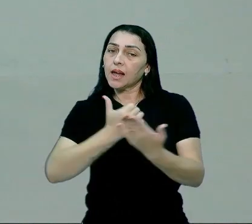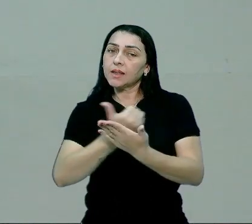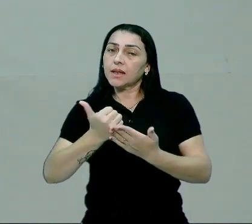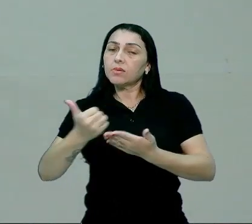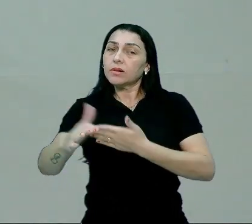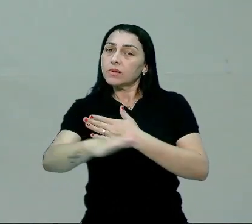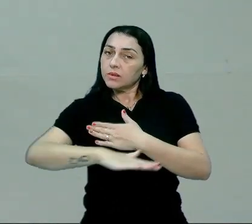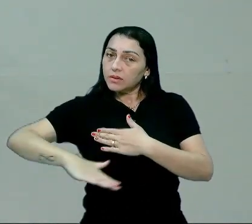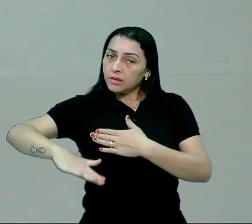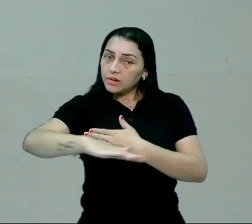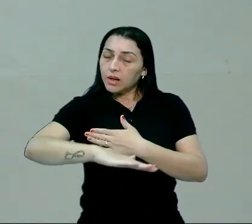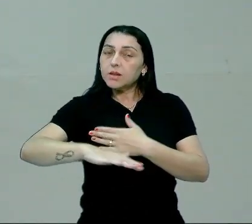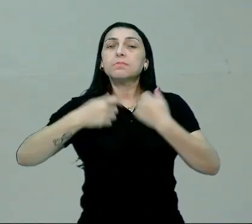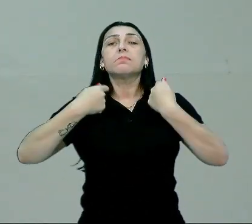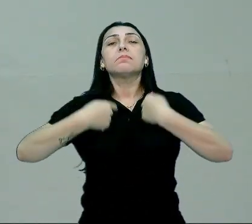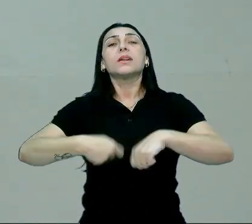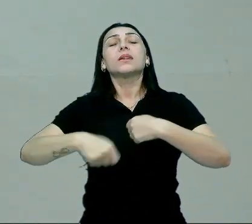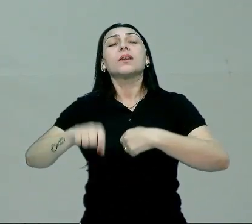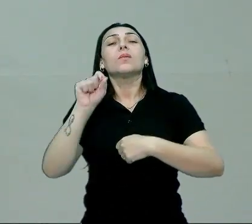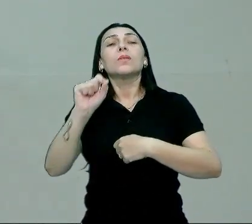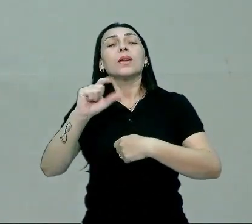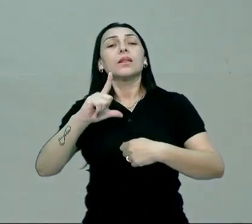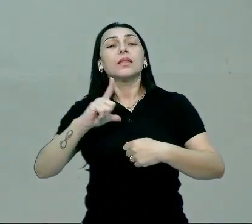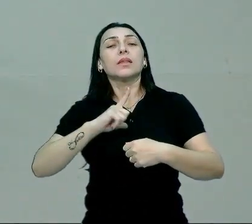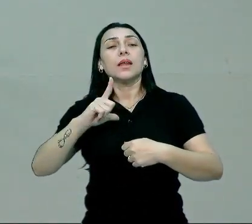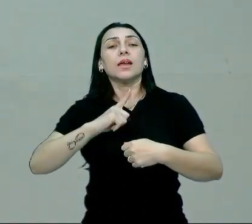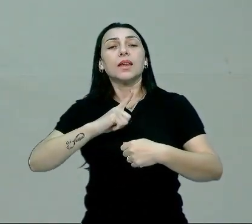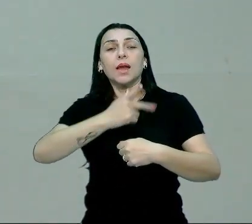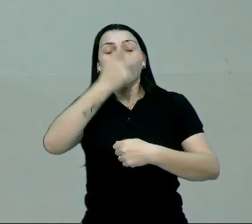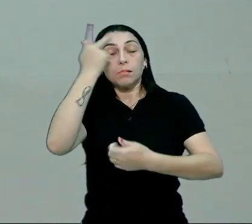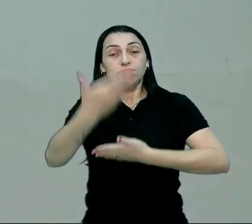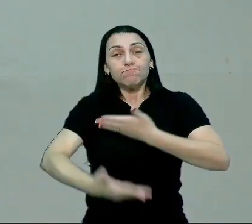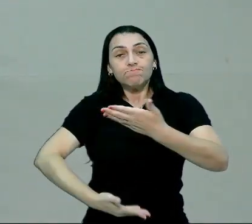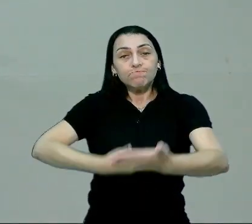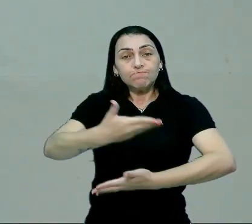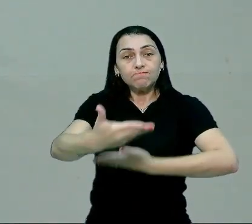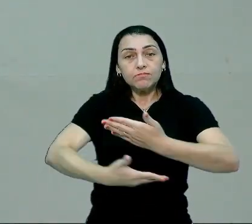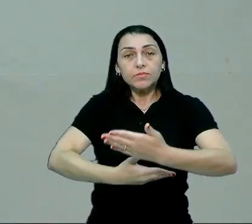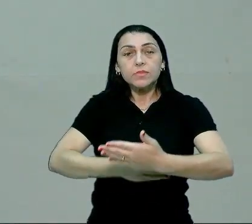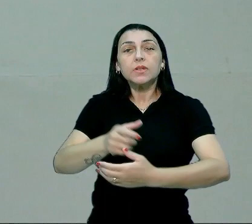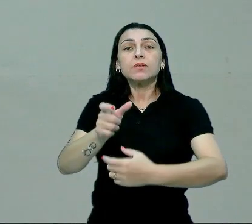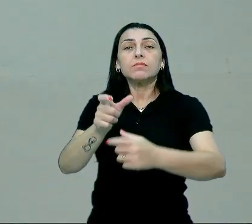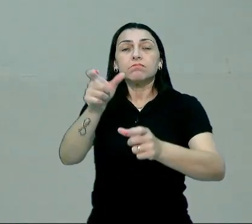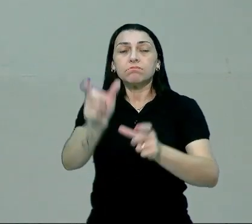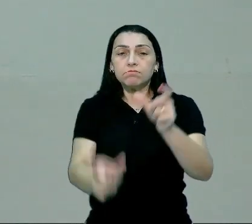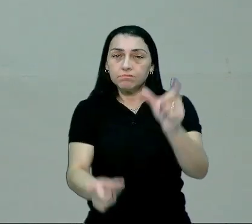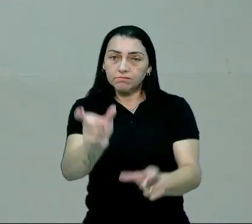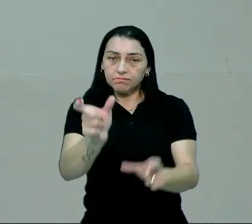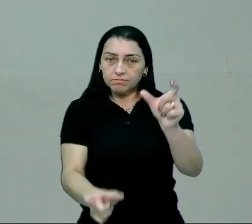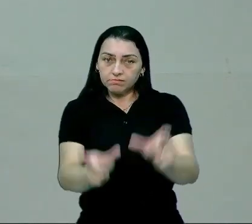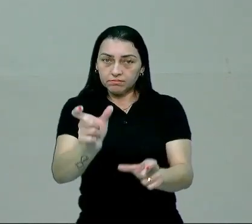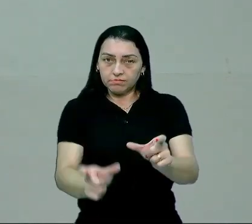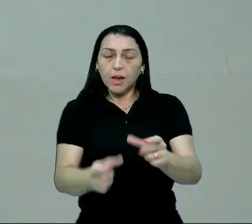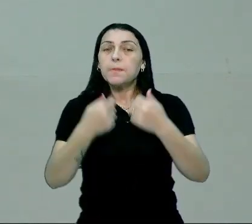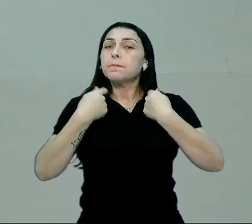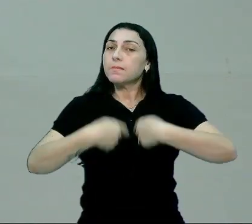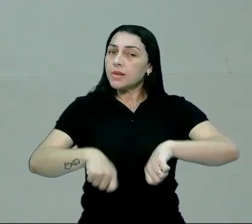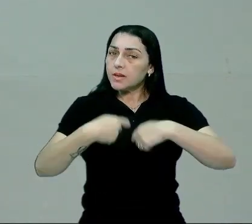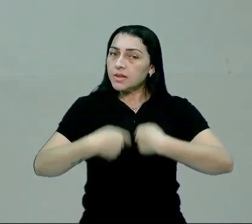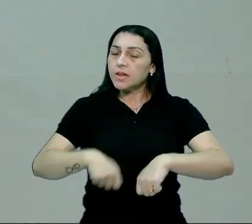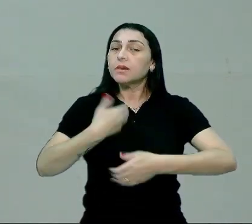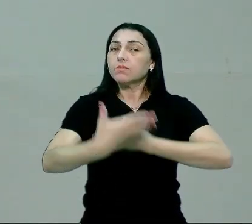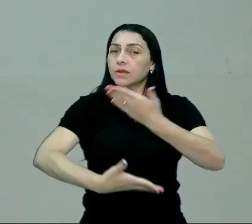ação social, é necessário que haja interação entre as pessoas. As pessoas, elas